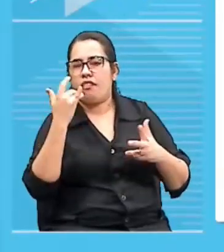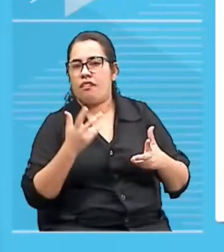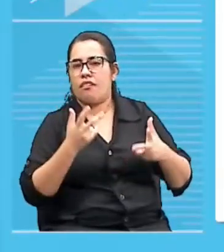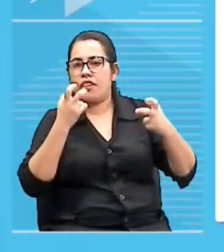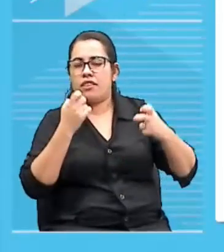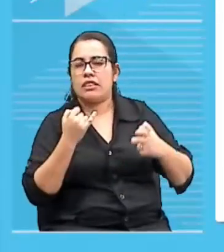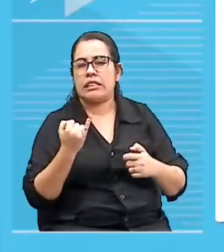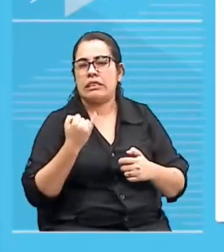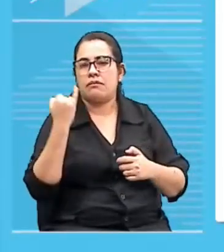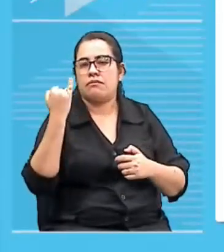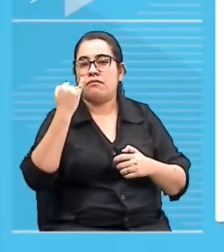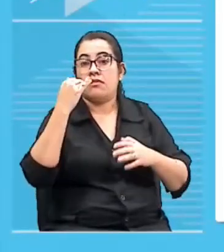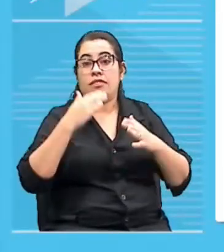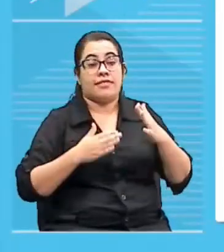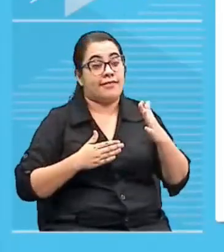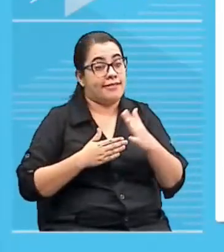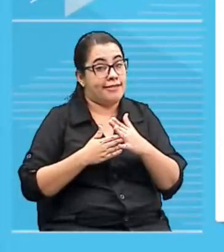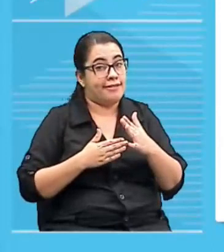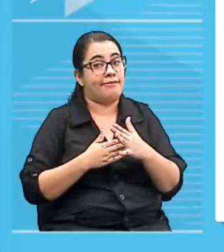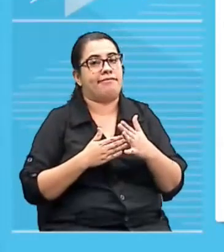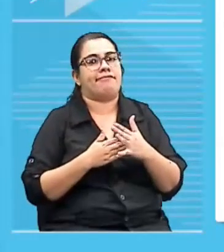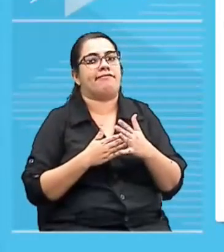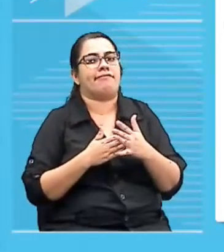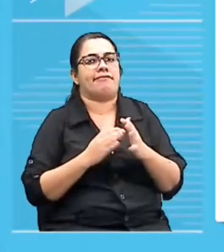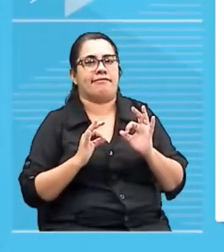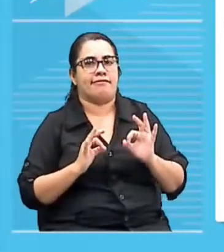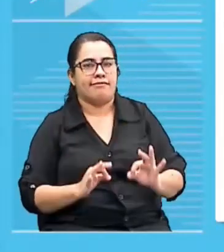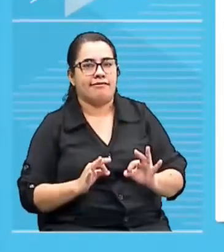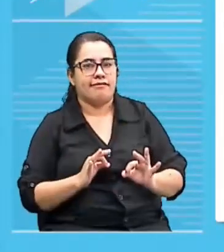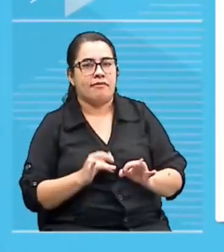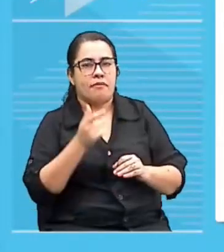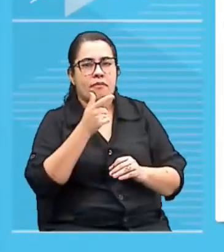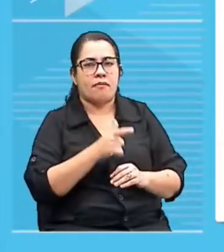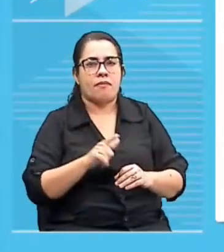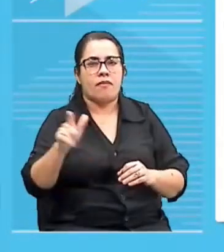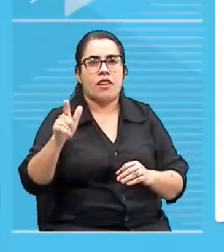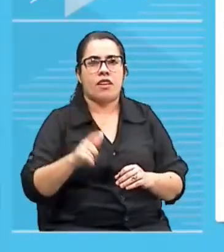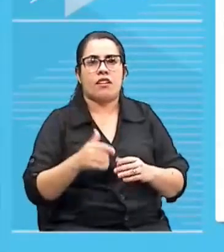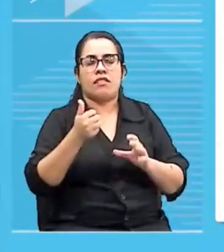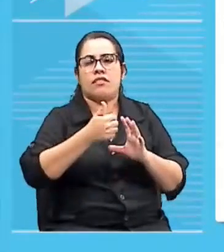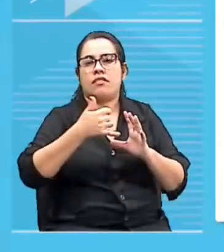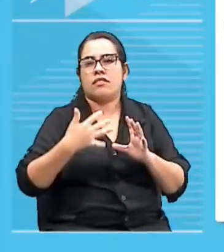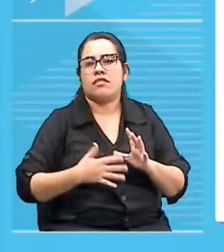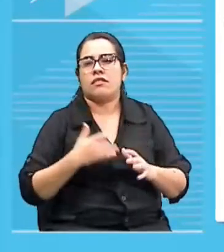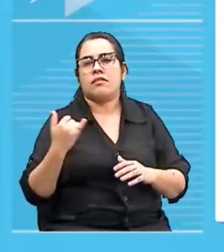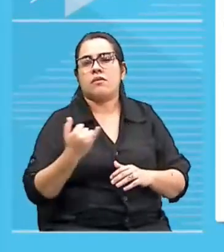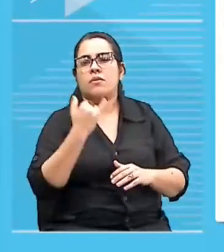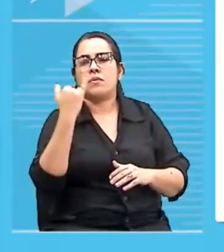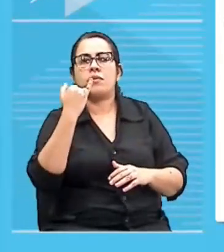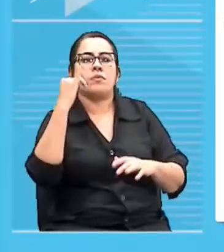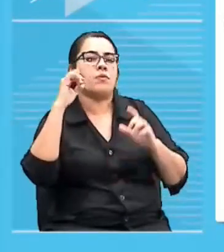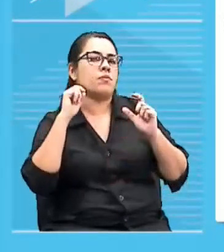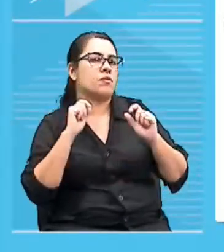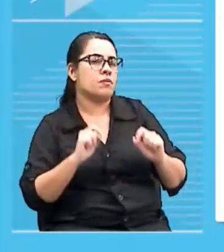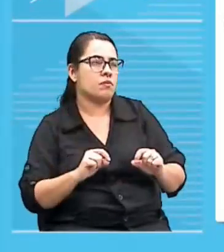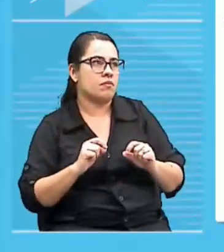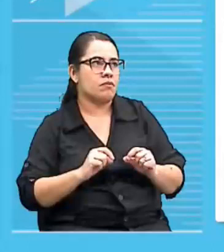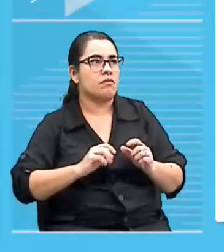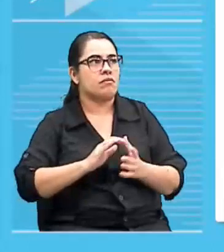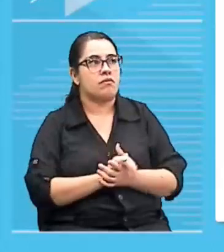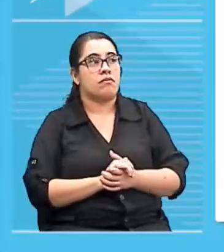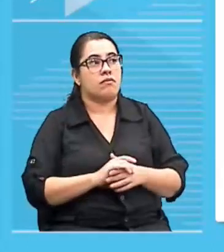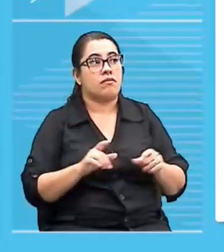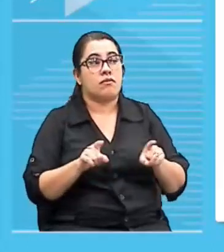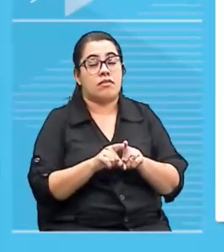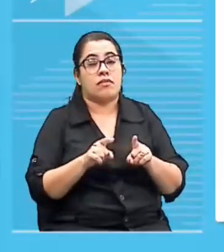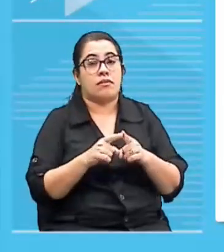certo? Limites, tá bom? Outro ponto, outra característica importante, né? Ainda falando do